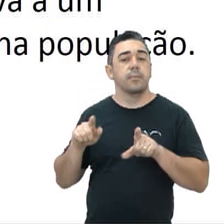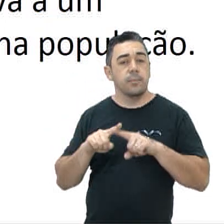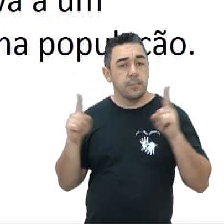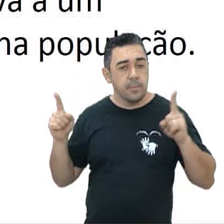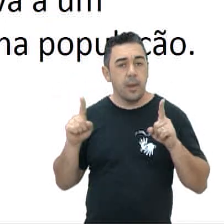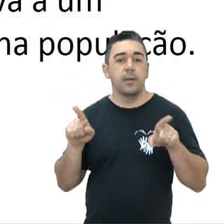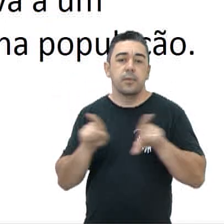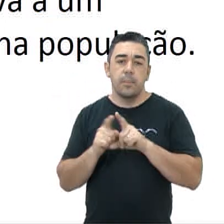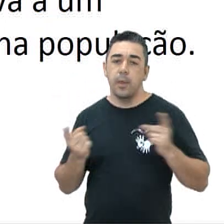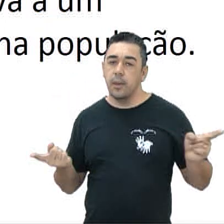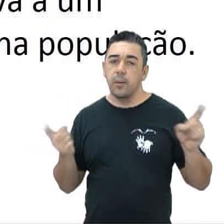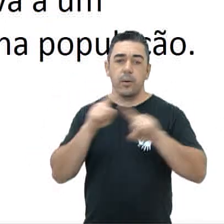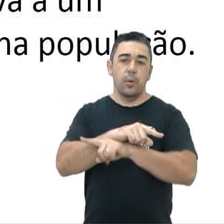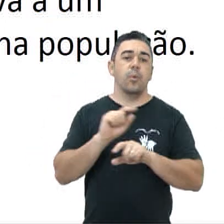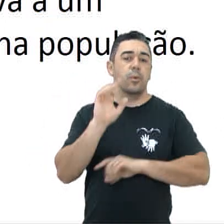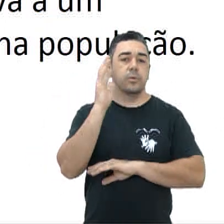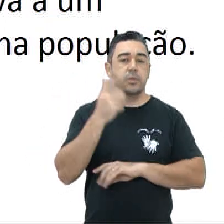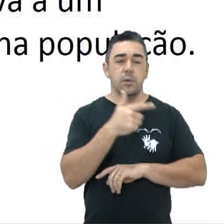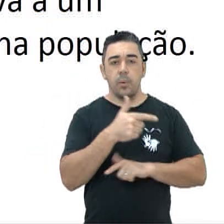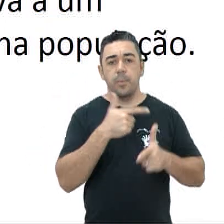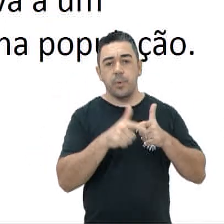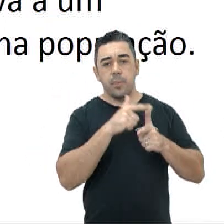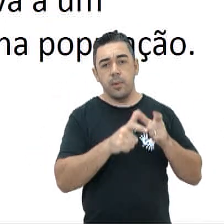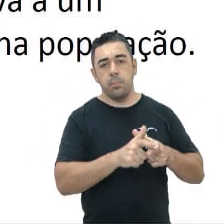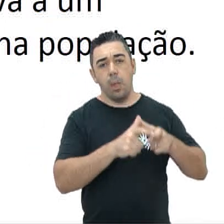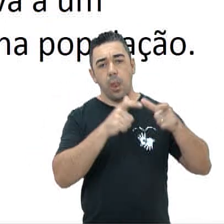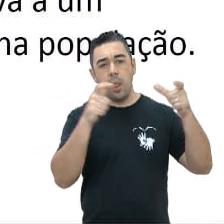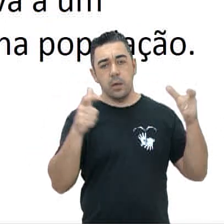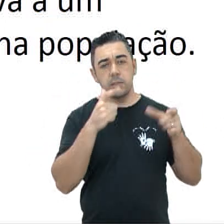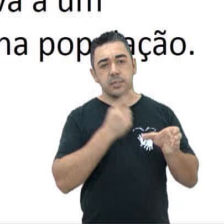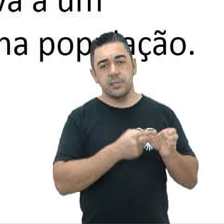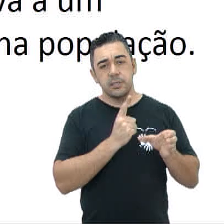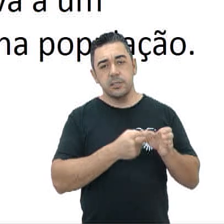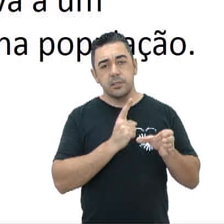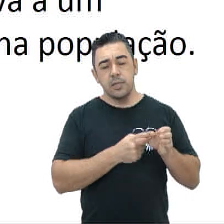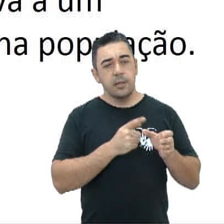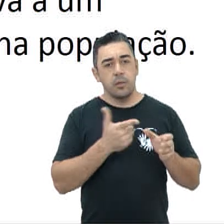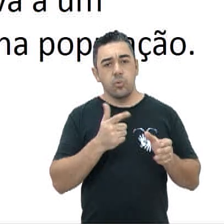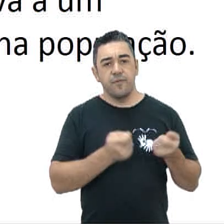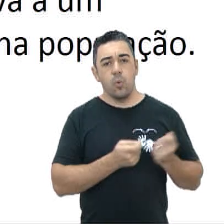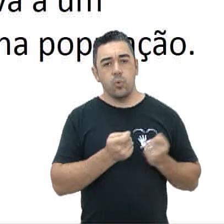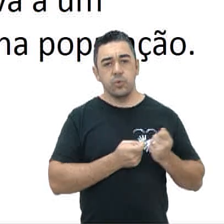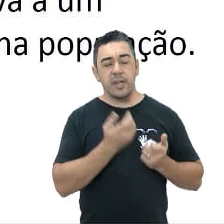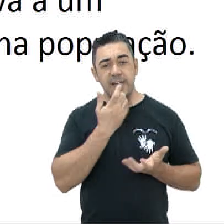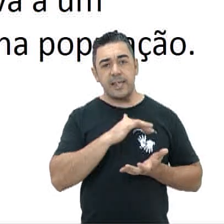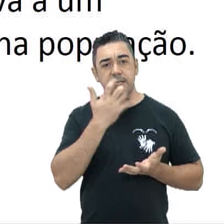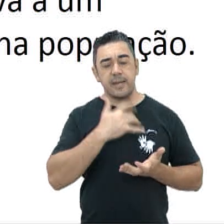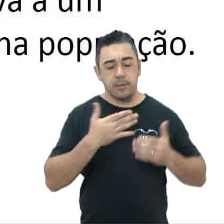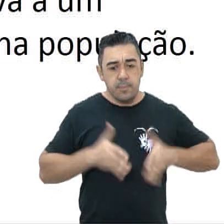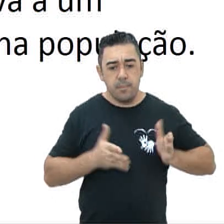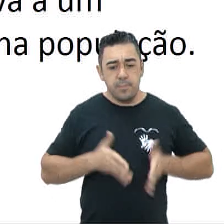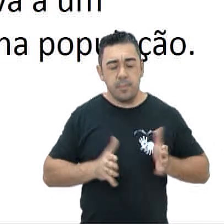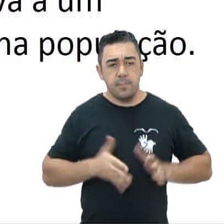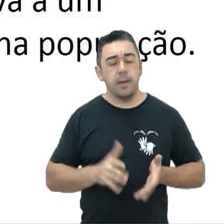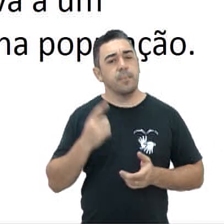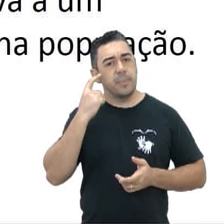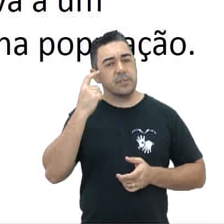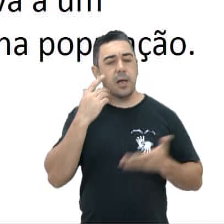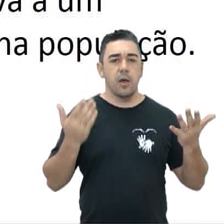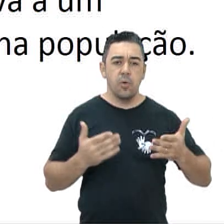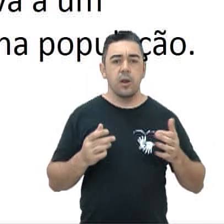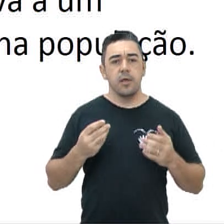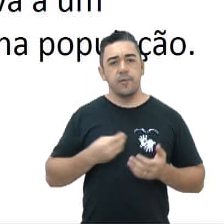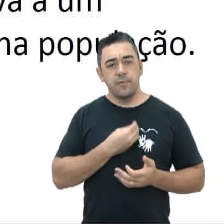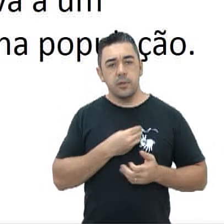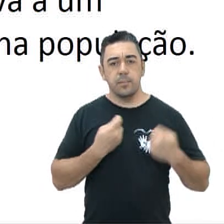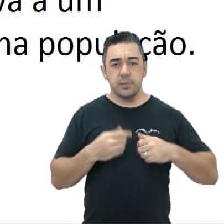em contrapartida provocou um aumento populacional descontrolado. Muitas crianças nascendo e as pessoas achando que agora eles